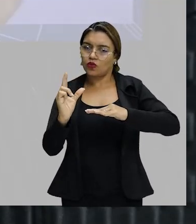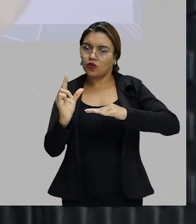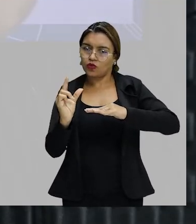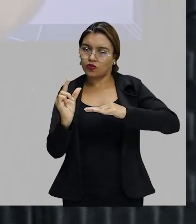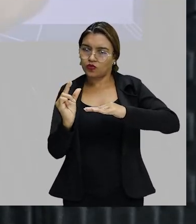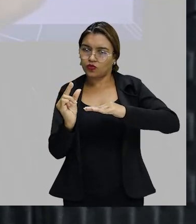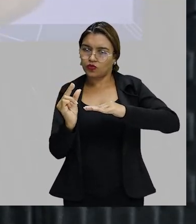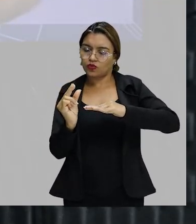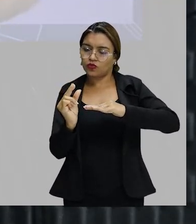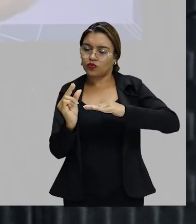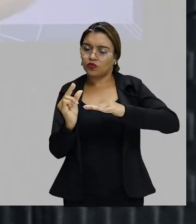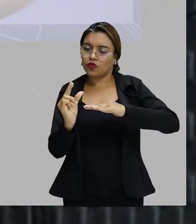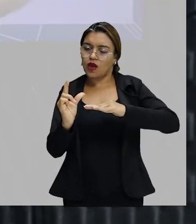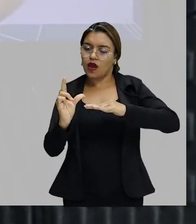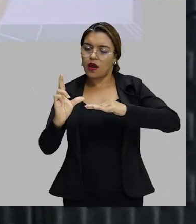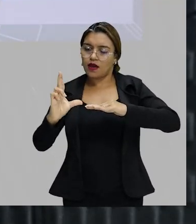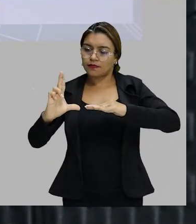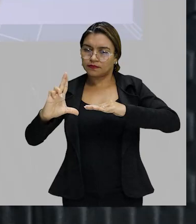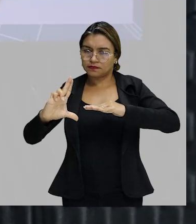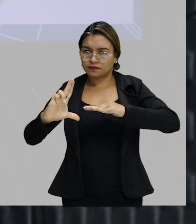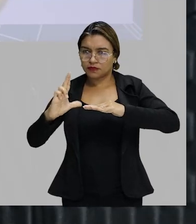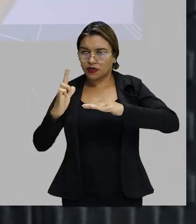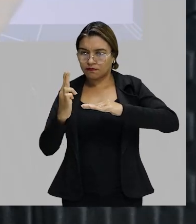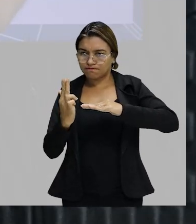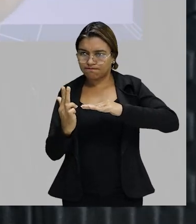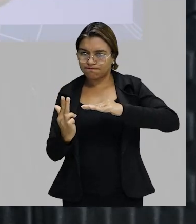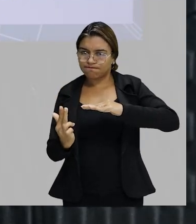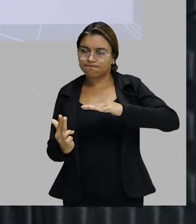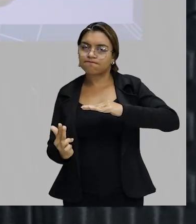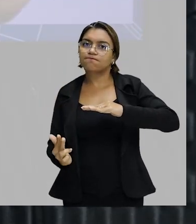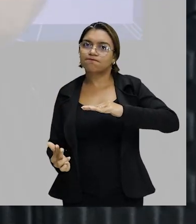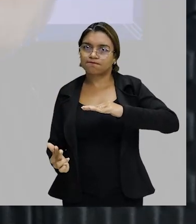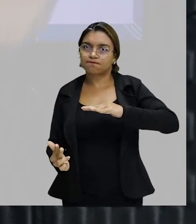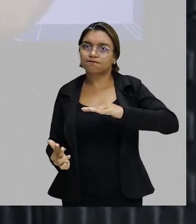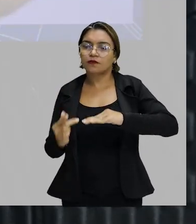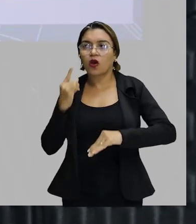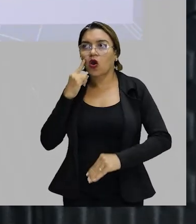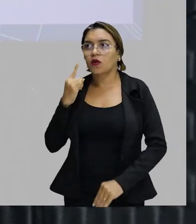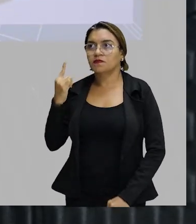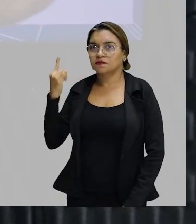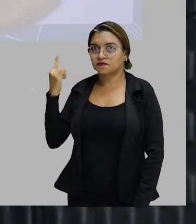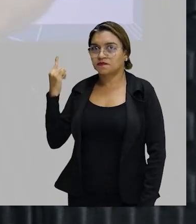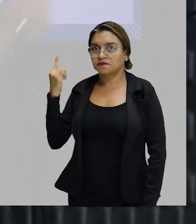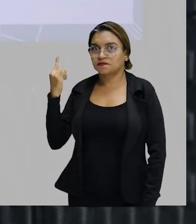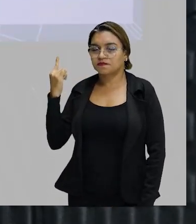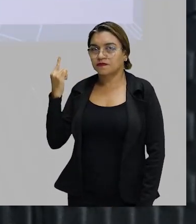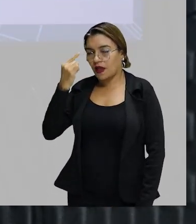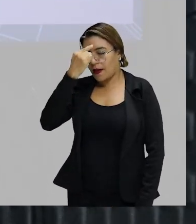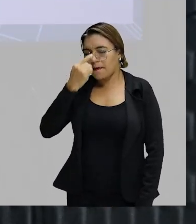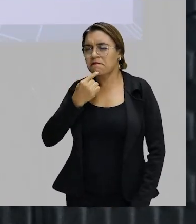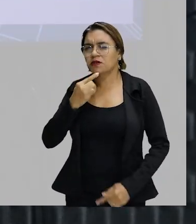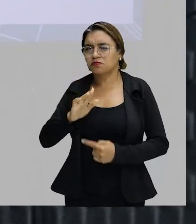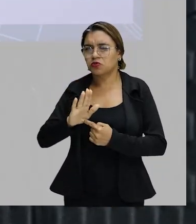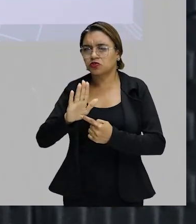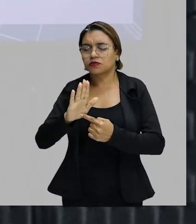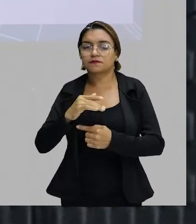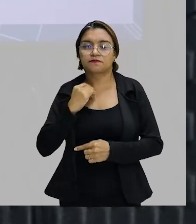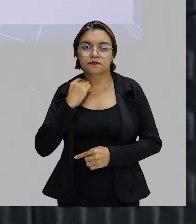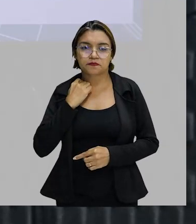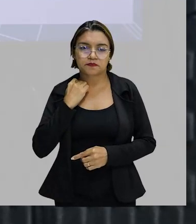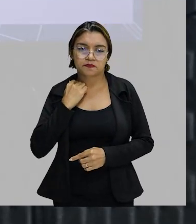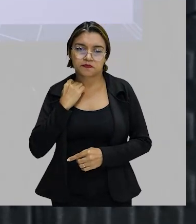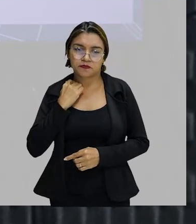ela dá um giro para trás ela de frente joga as as pernas e executa o salto e cai na piscina